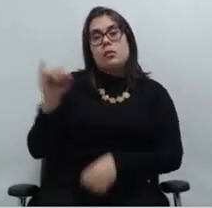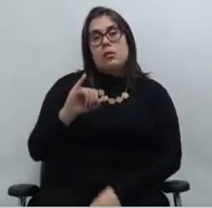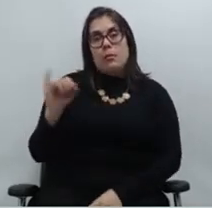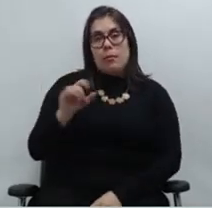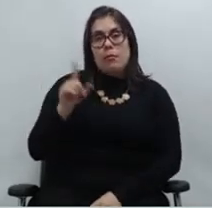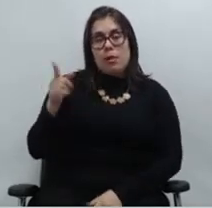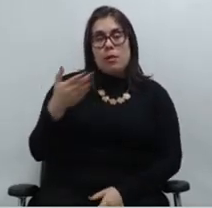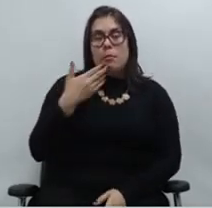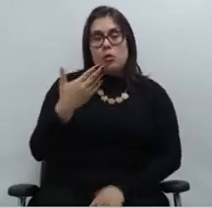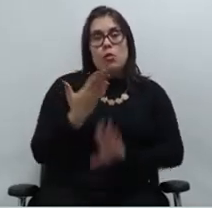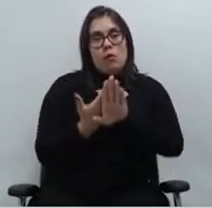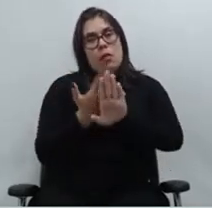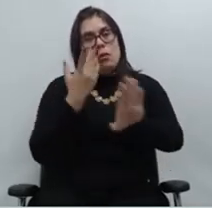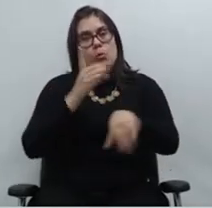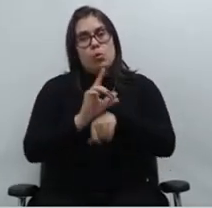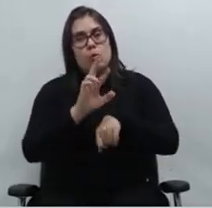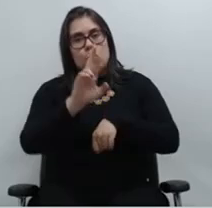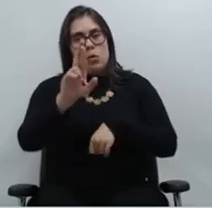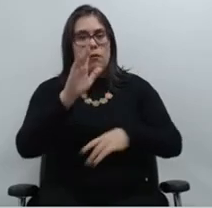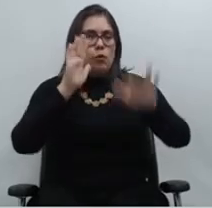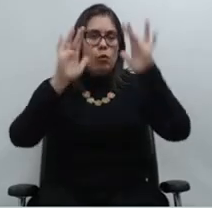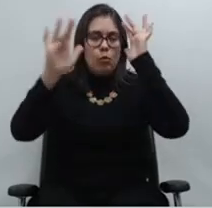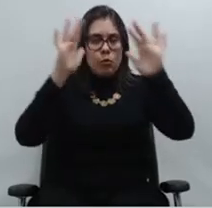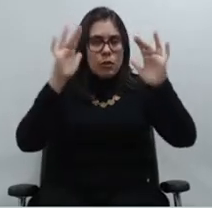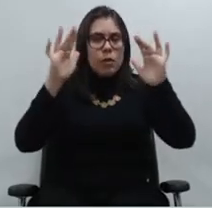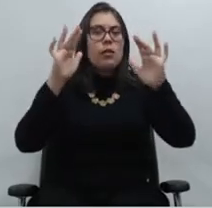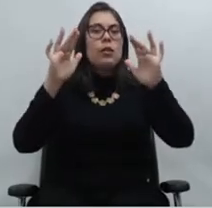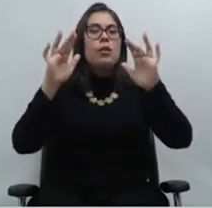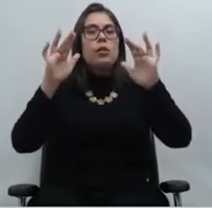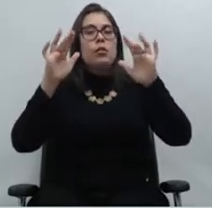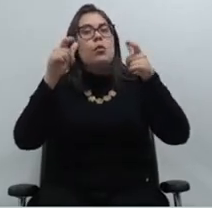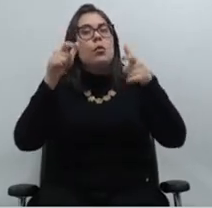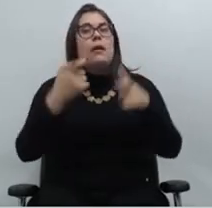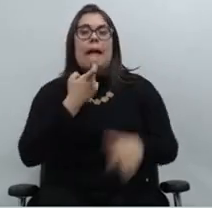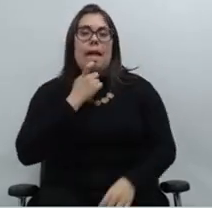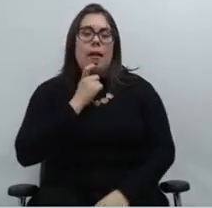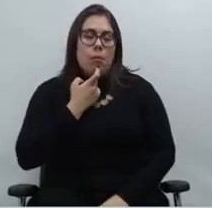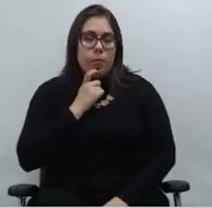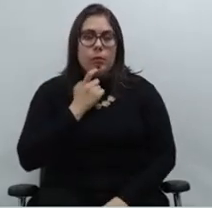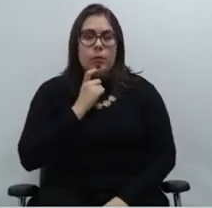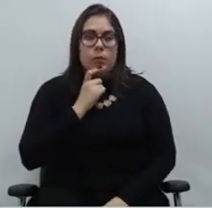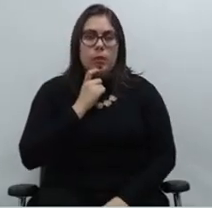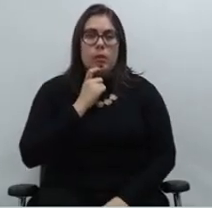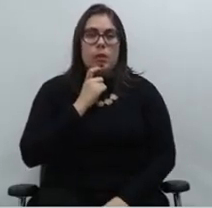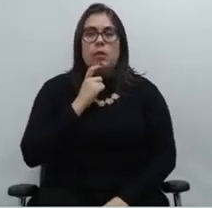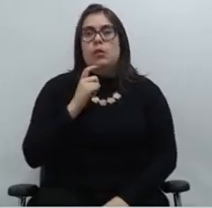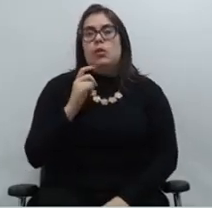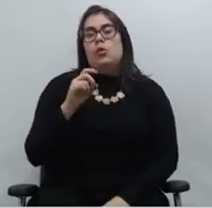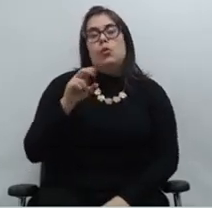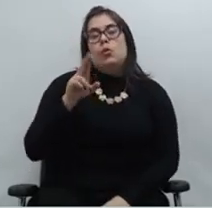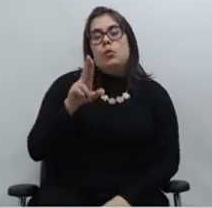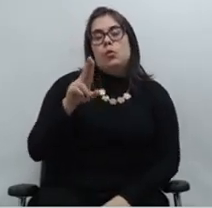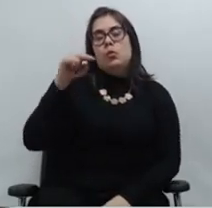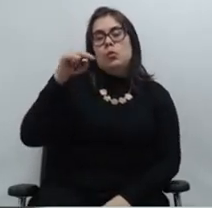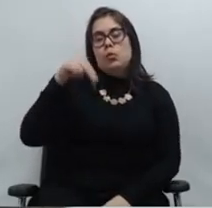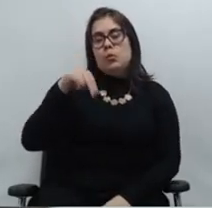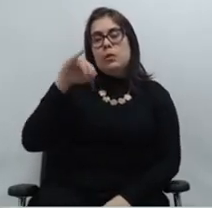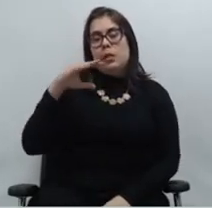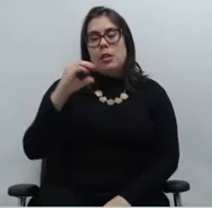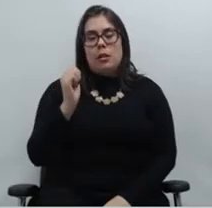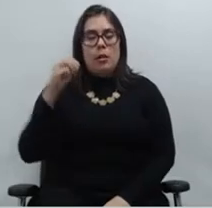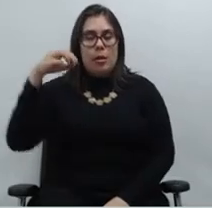Ciências Sociais do Instituto de Filosofia e Ciências Humanas da Universidade Estadual de Campinas, e FCH Unicamp, no período de